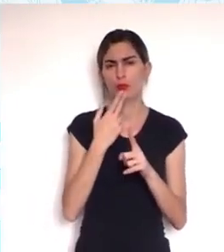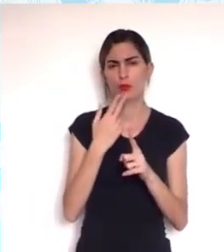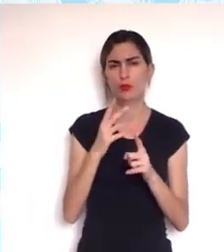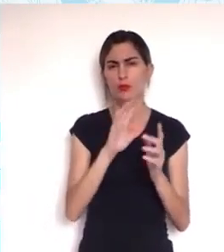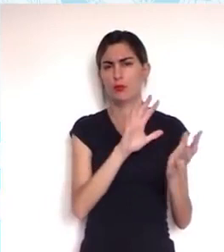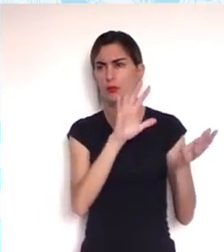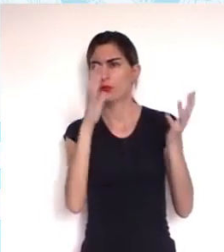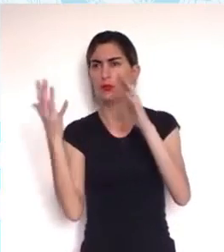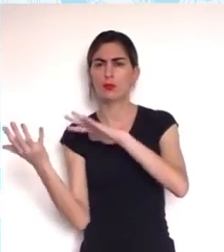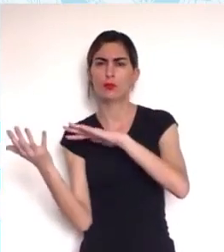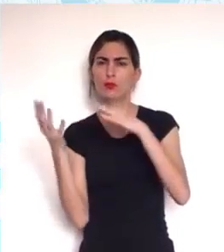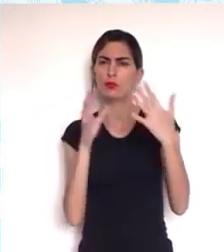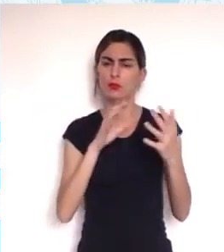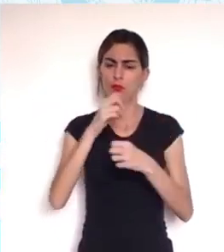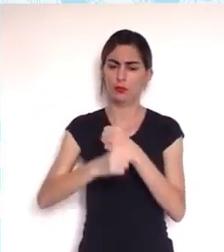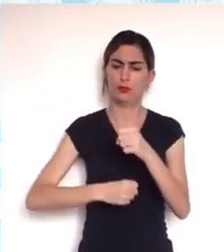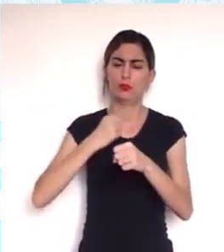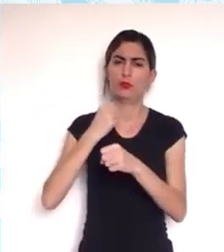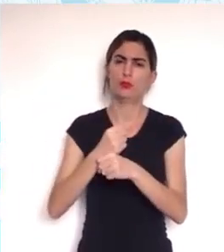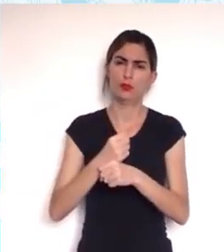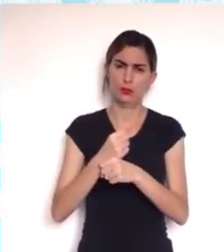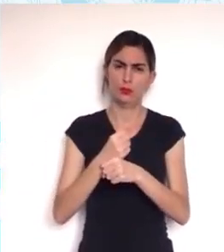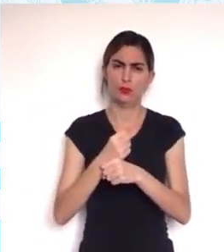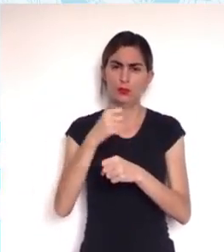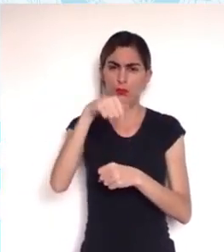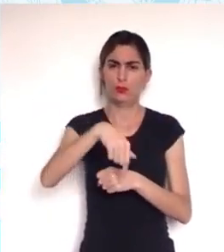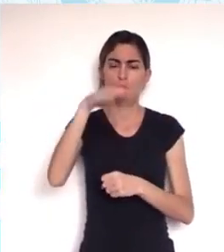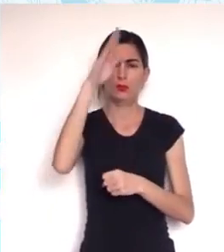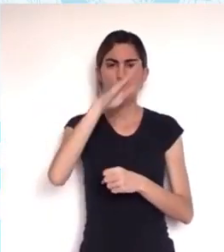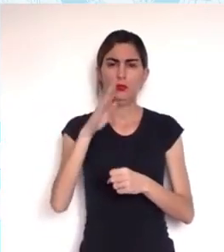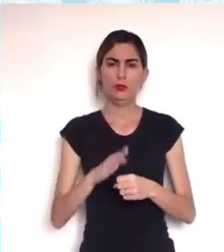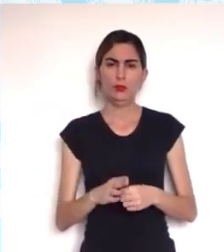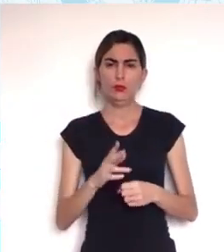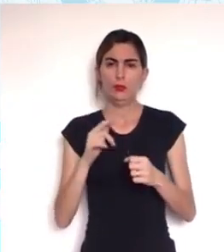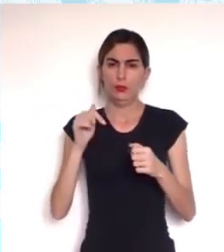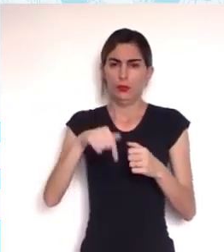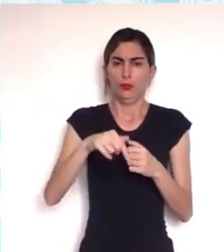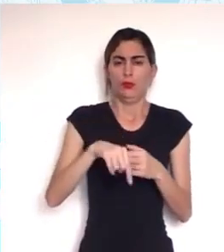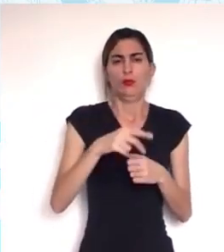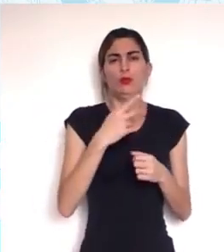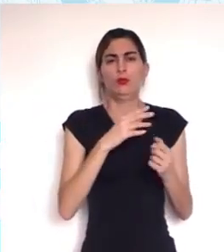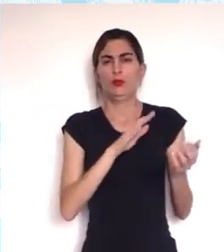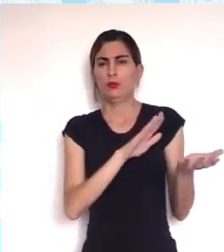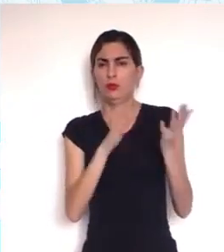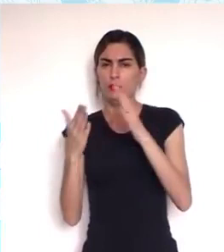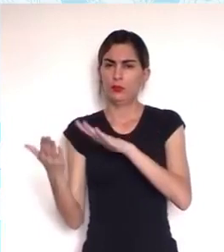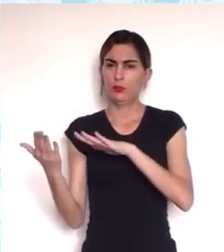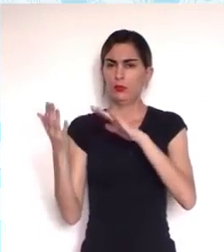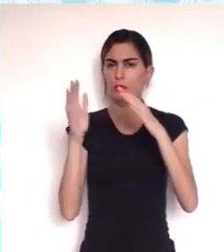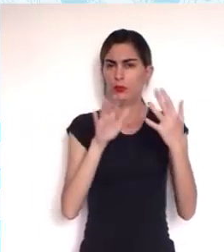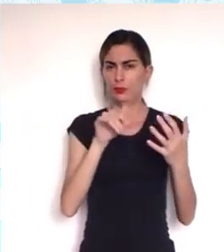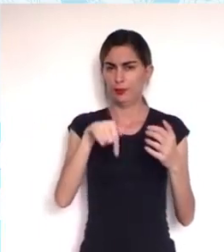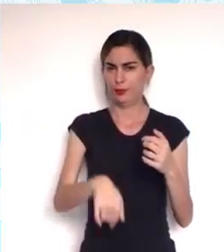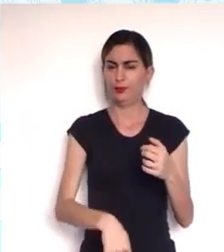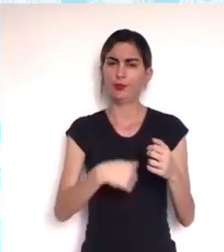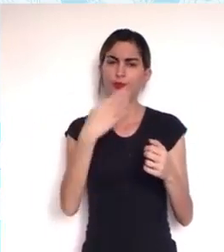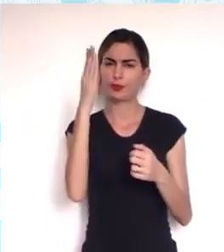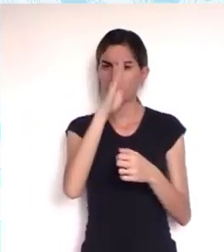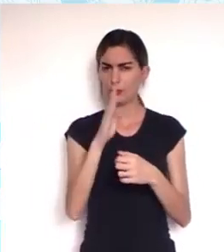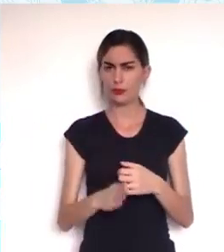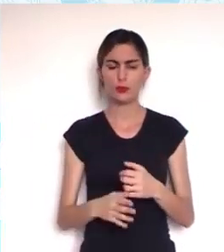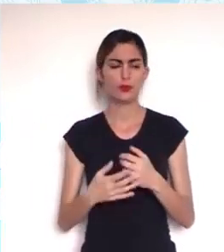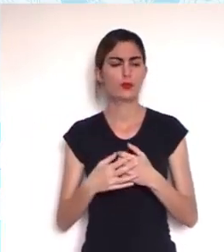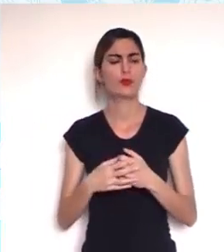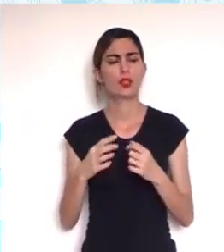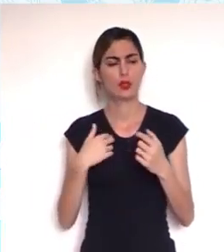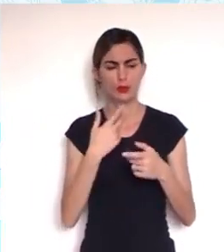das estações do ano, bora falar das estações do Brasil. Para que a gente tem que falar das estações das outras